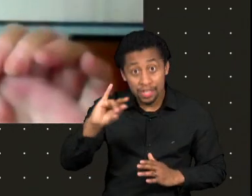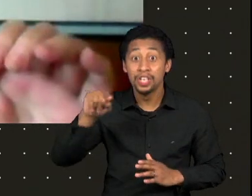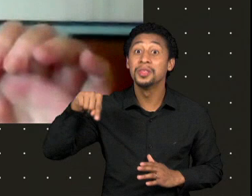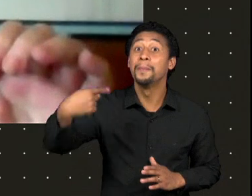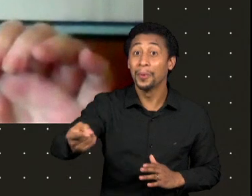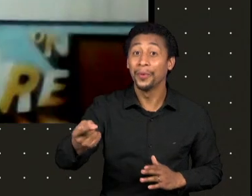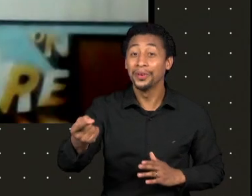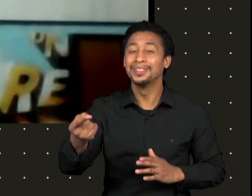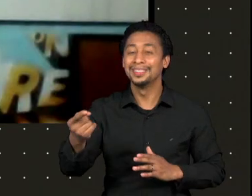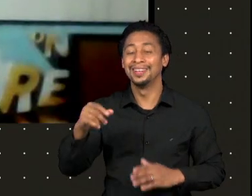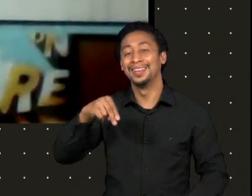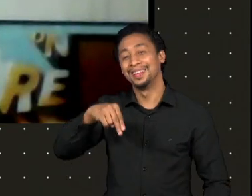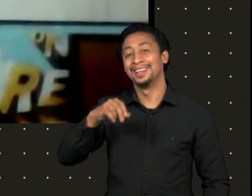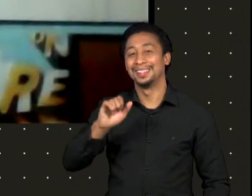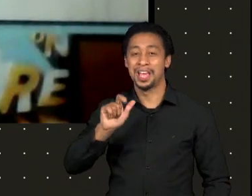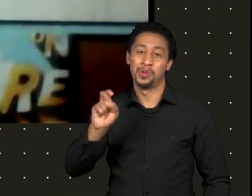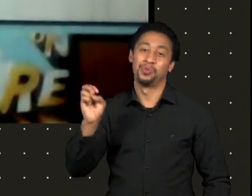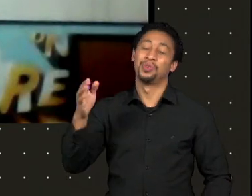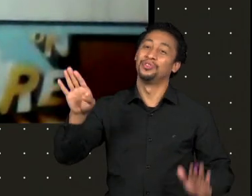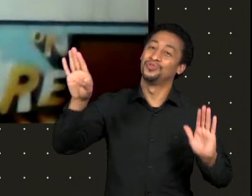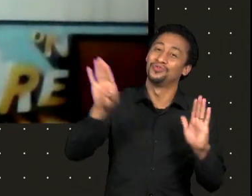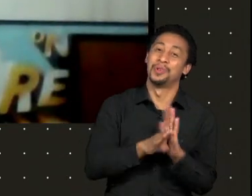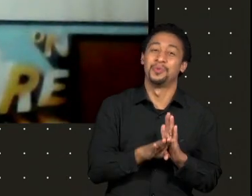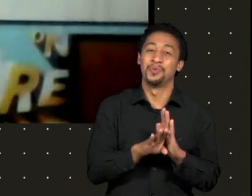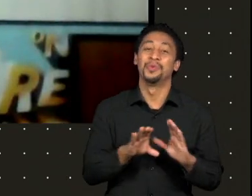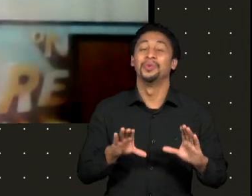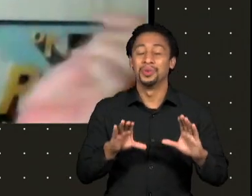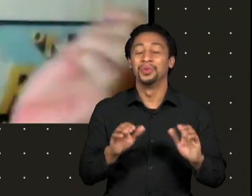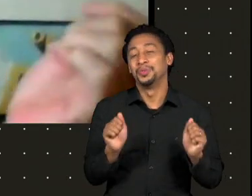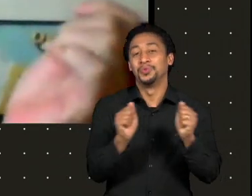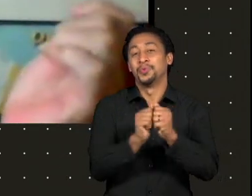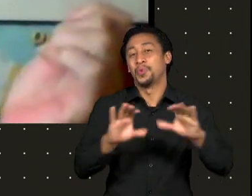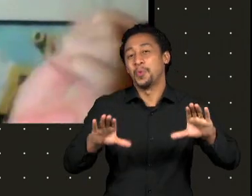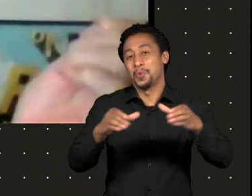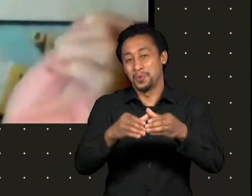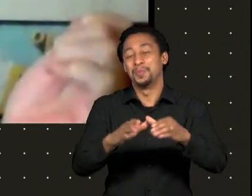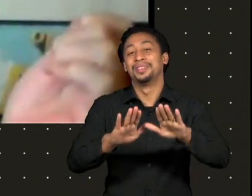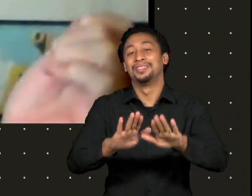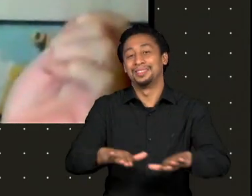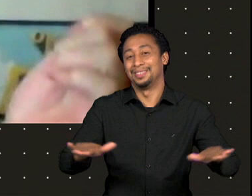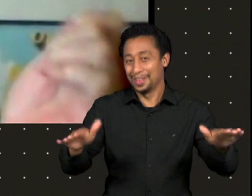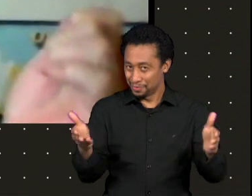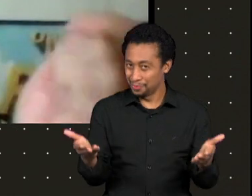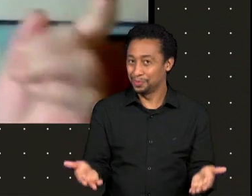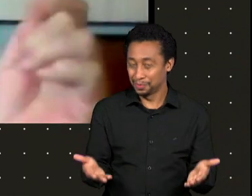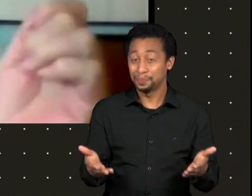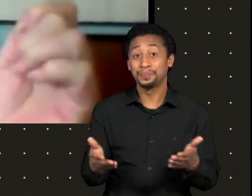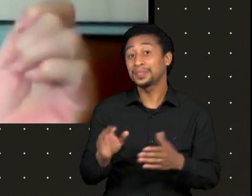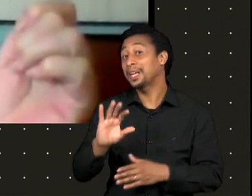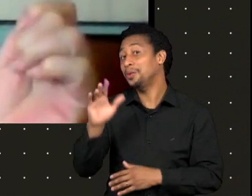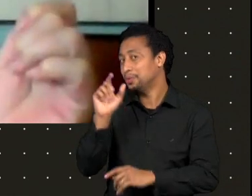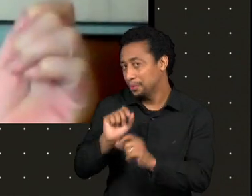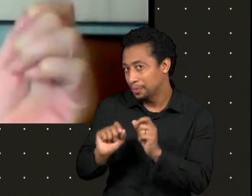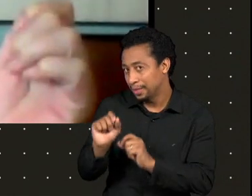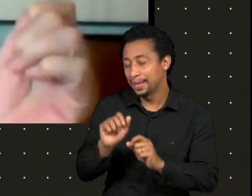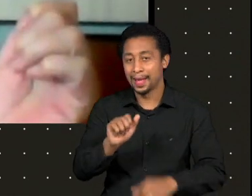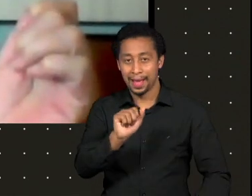dele, entendeu? E aí, de repente, o Nelson me chamou, a mim e a Hilda Machado, que a Hilda